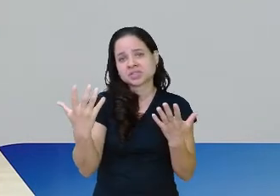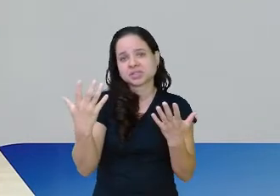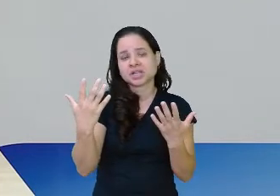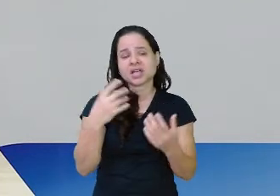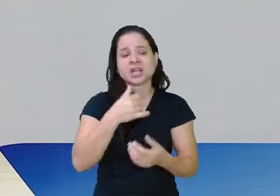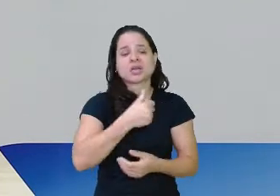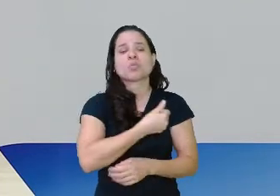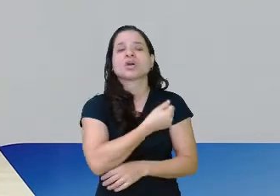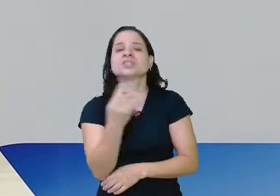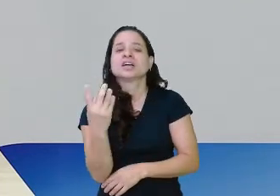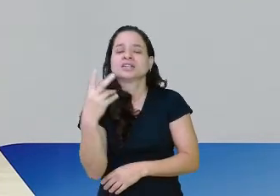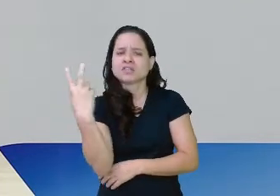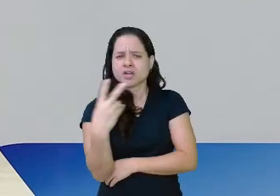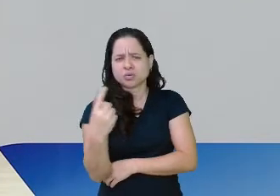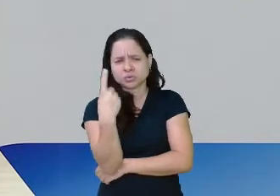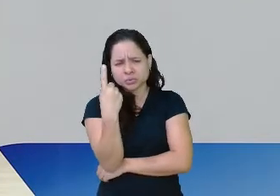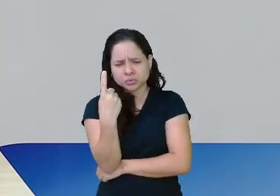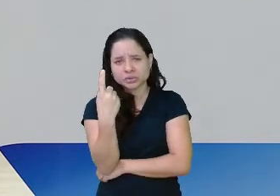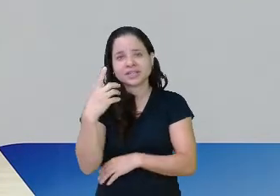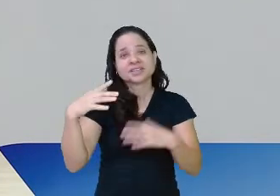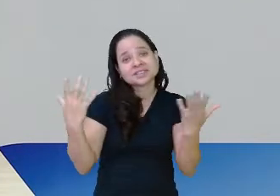1?